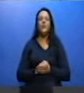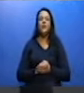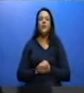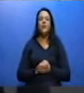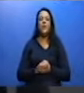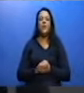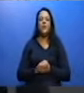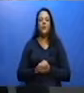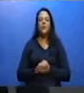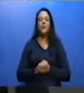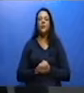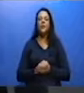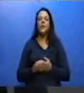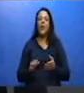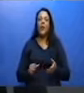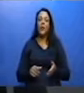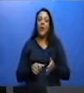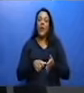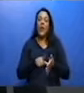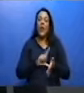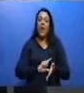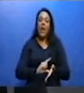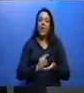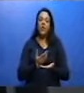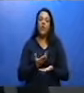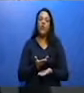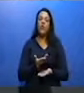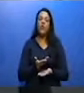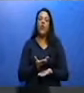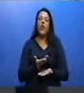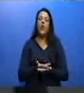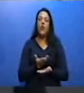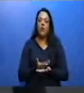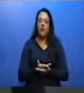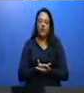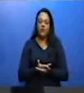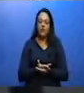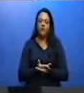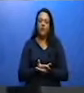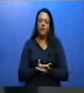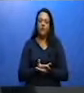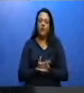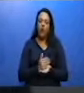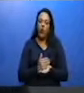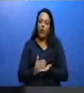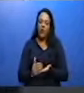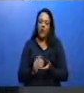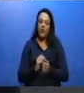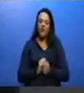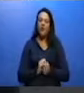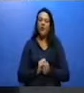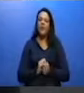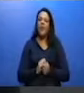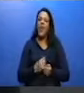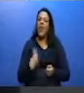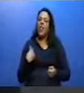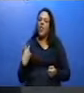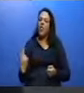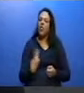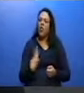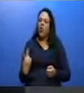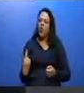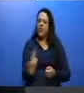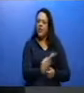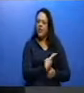Antes de começar a nossa aula na apostila, vamos fazer o combinado. Lembra que na nossa rotina,